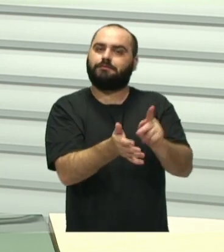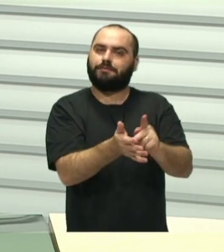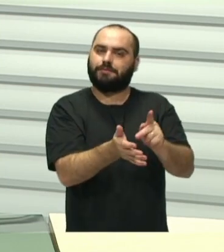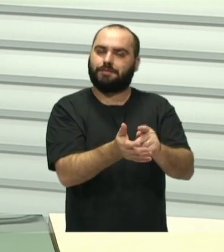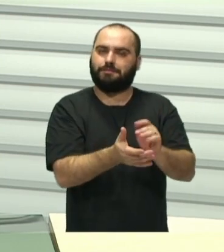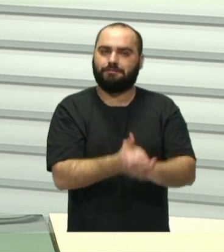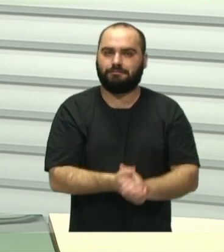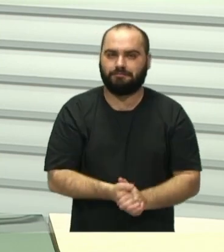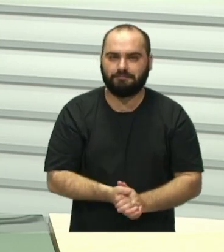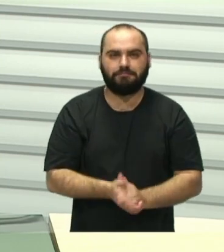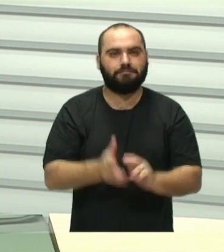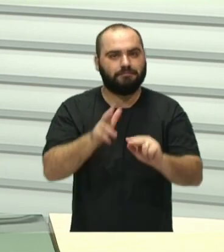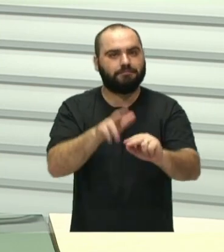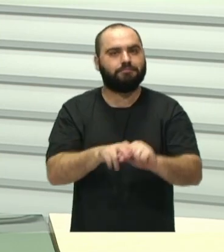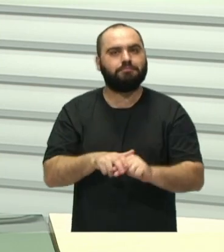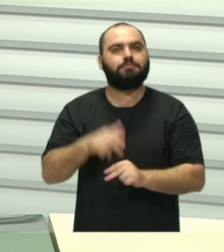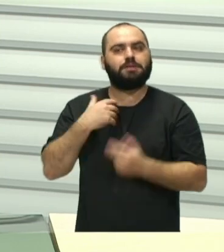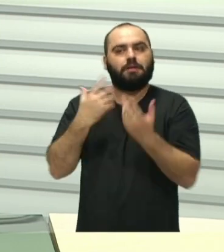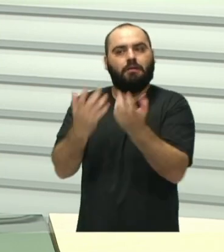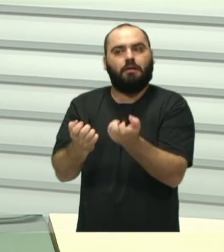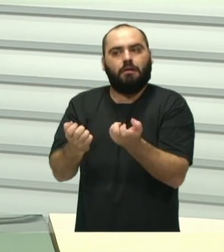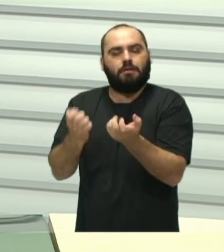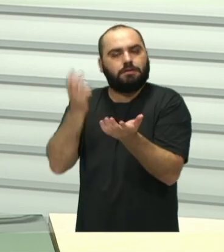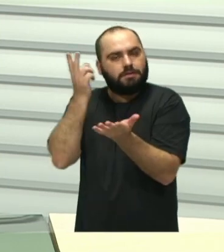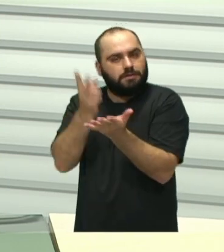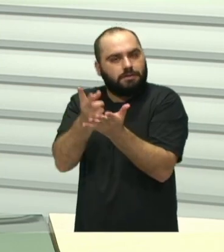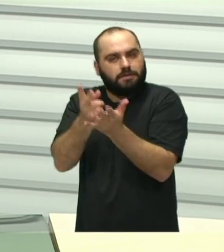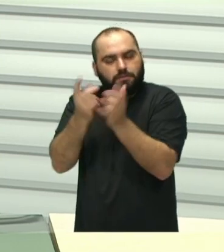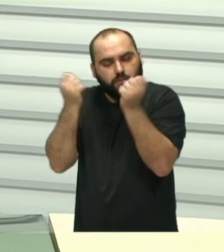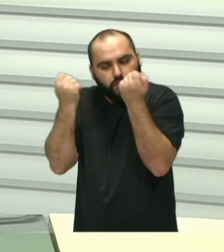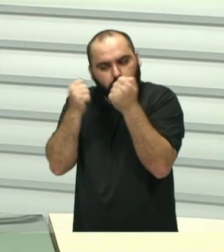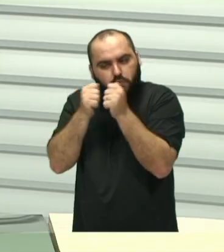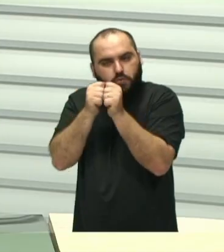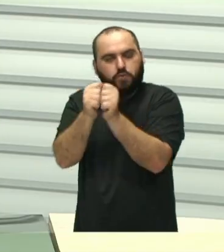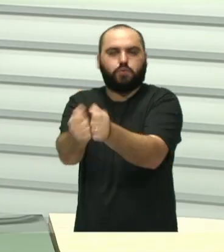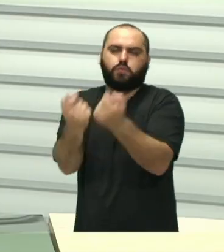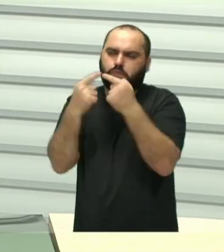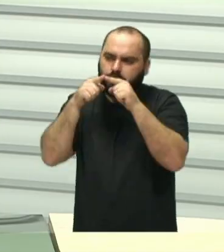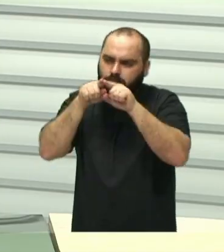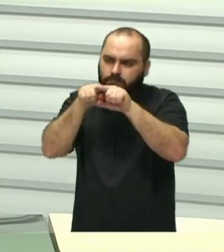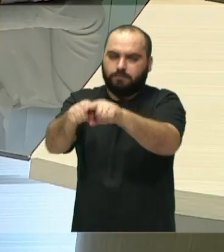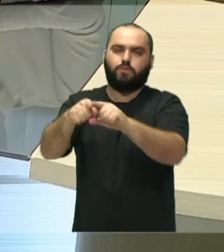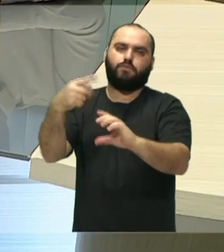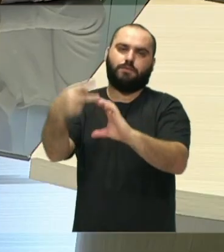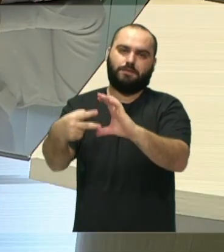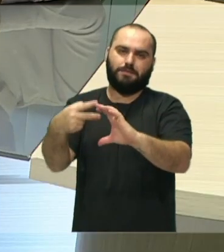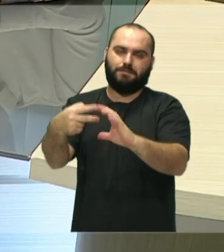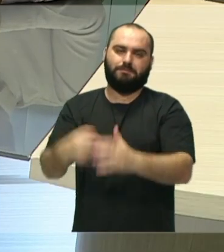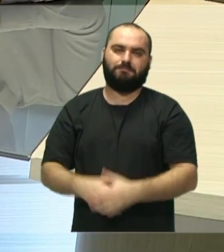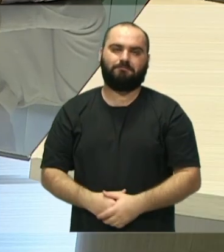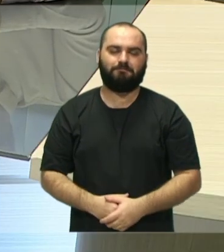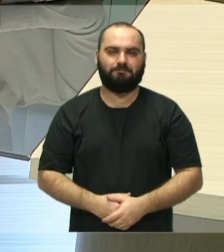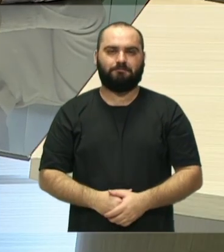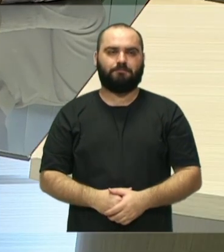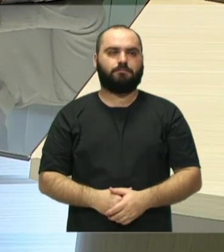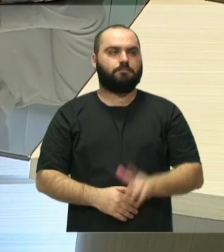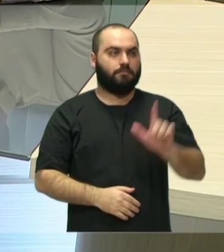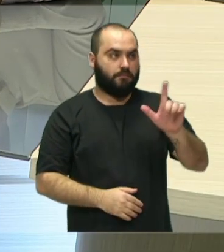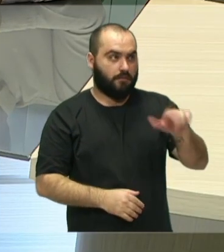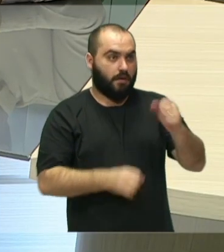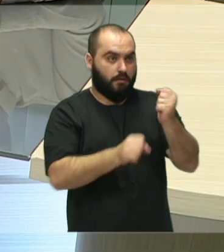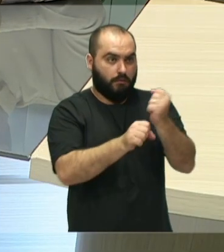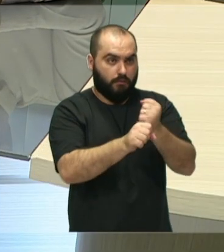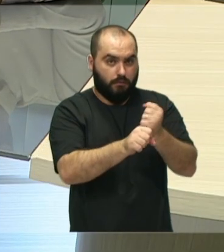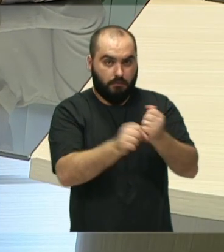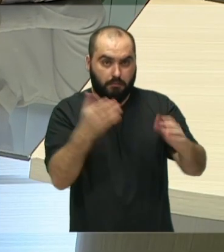caminhar junto com a nossa comunidade ouvindo a comunidade eo uso da Tribuna é uma das formas também foi um ano com uma participação